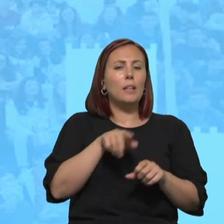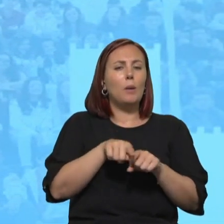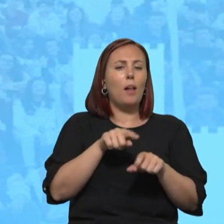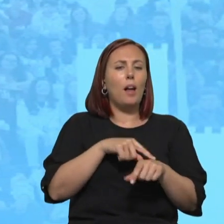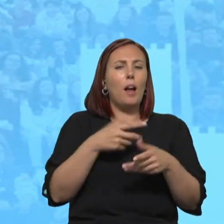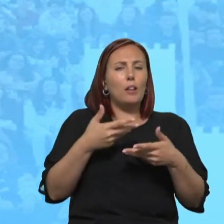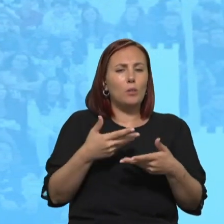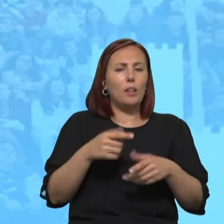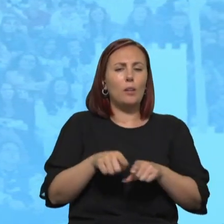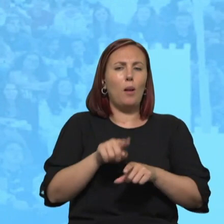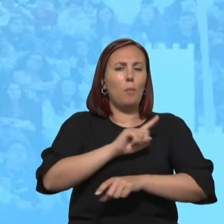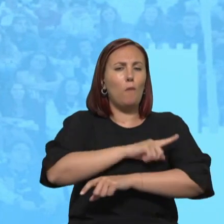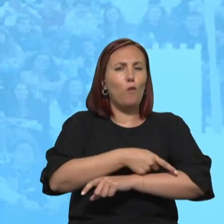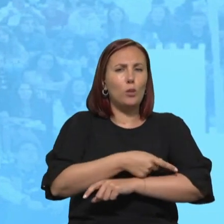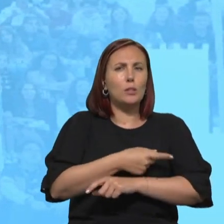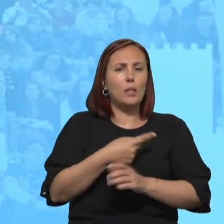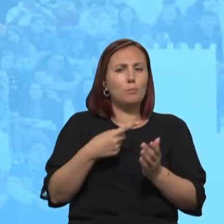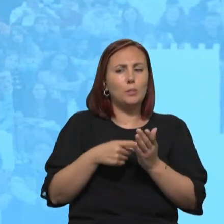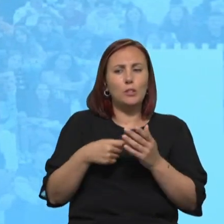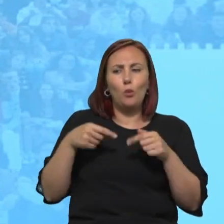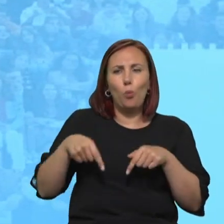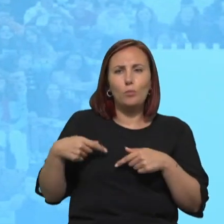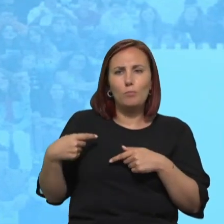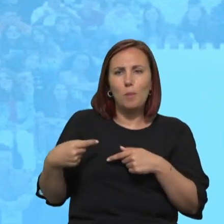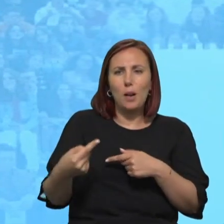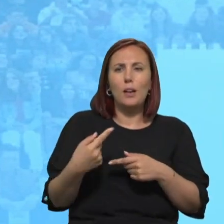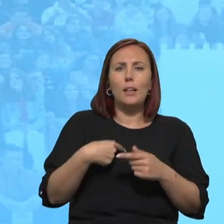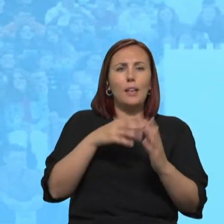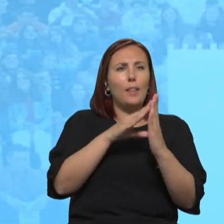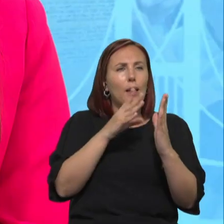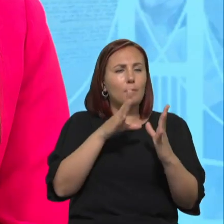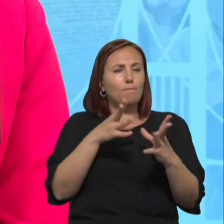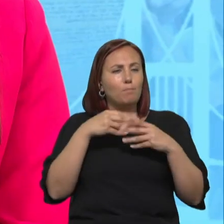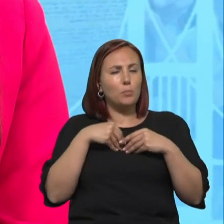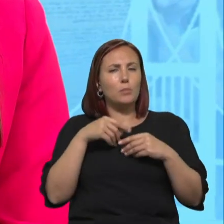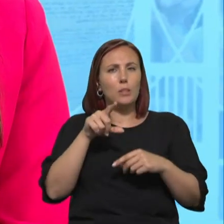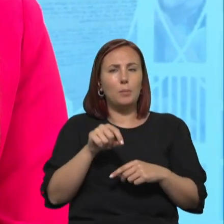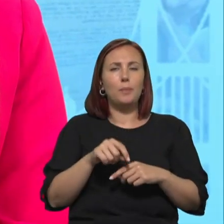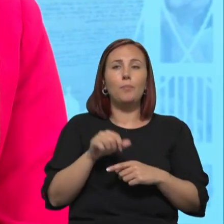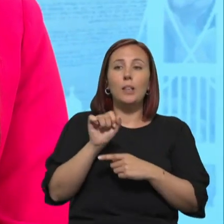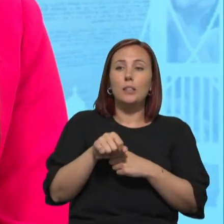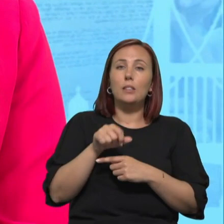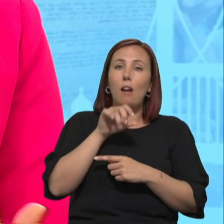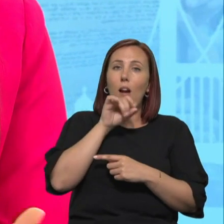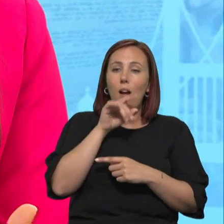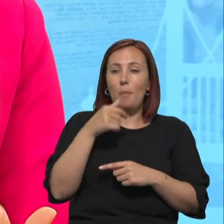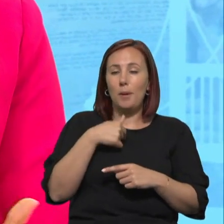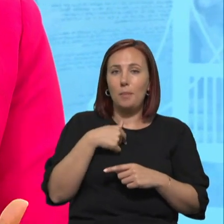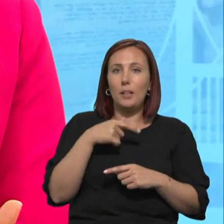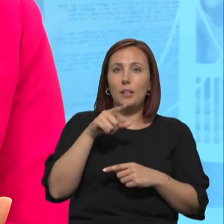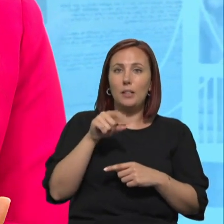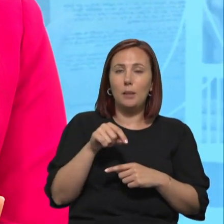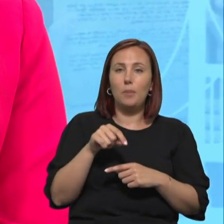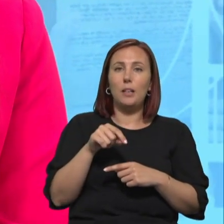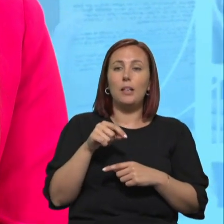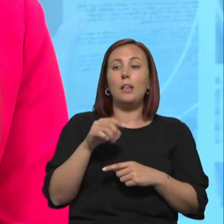de uma força muito necessária nos dias que correm e inspiradora. Sim, foi muito surpreendente para mim, e posso, creio também